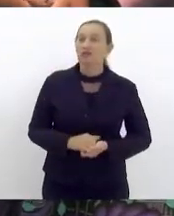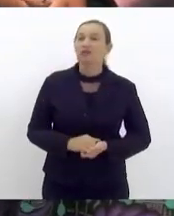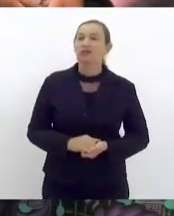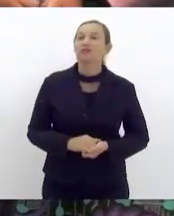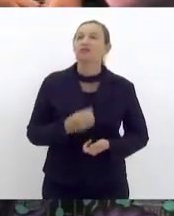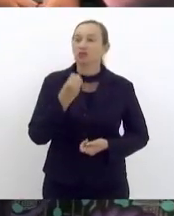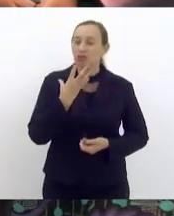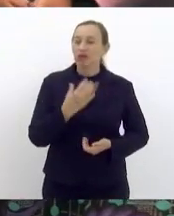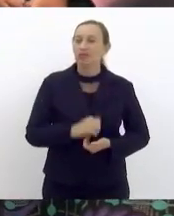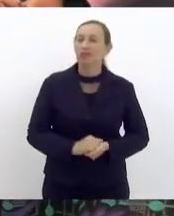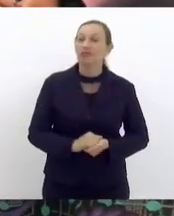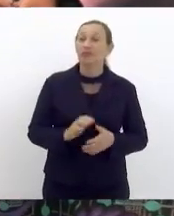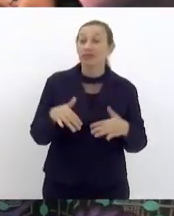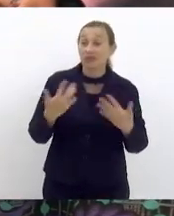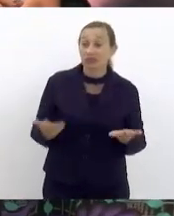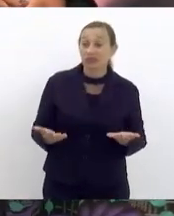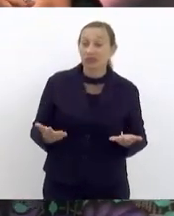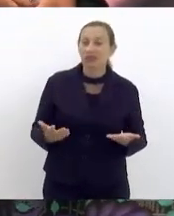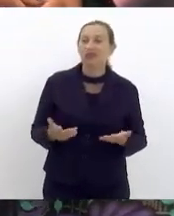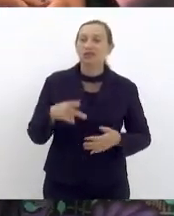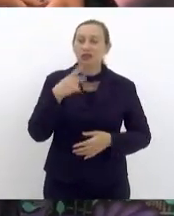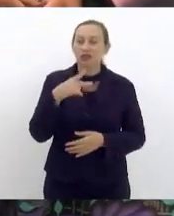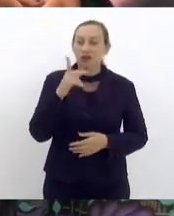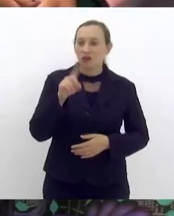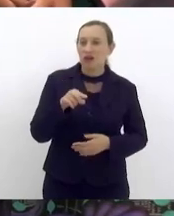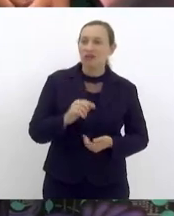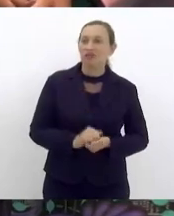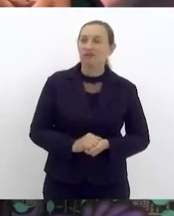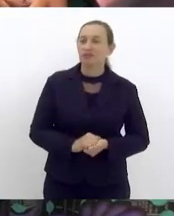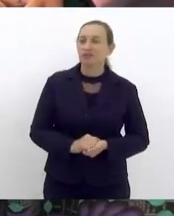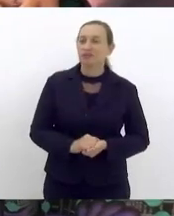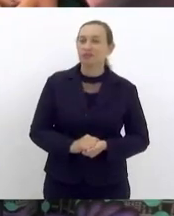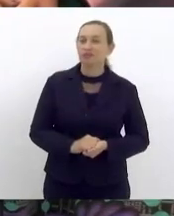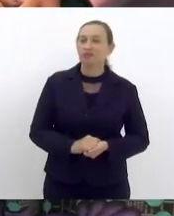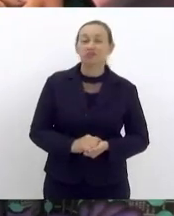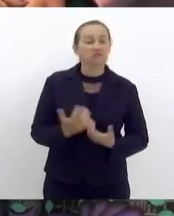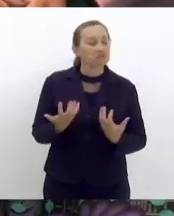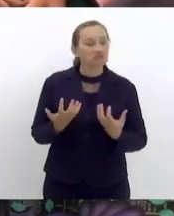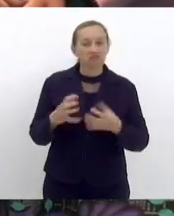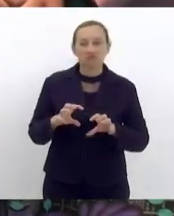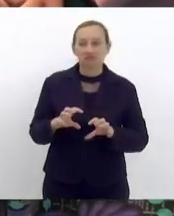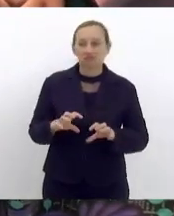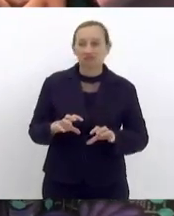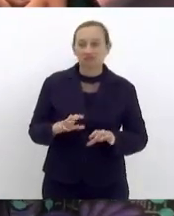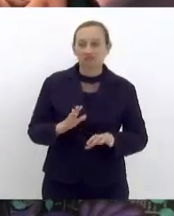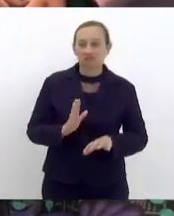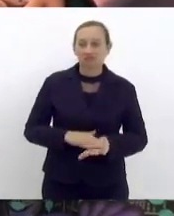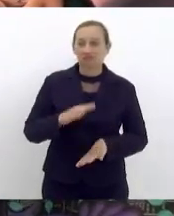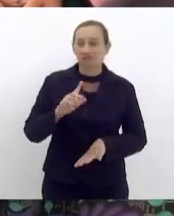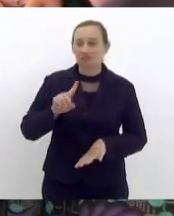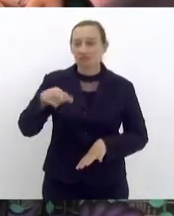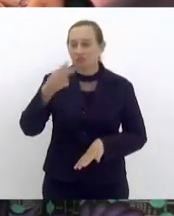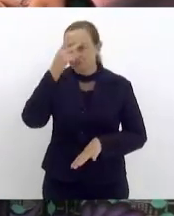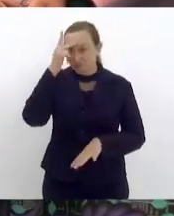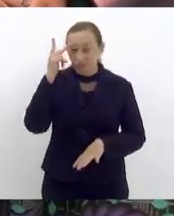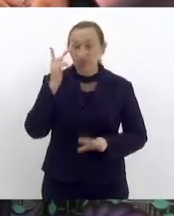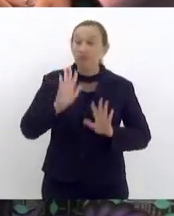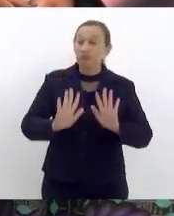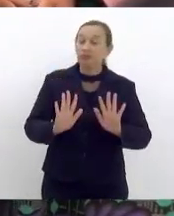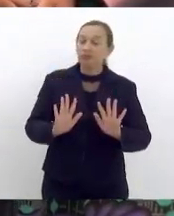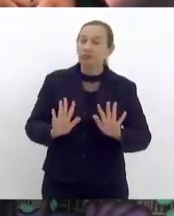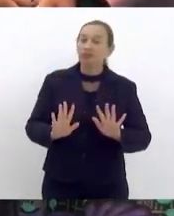muito bem então o que eu digo é o seguinte não quero mais que ninguém mas é